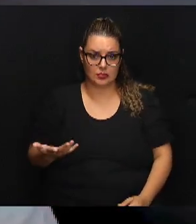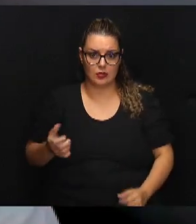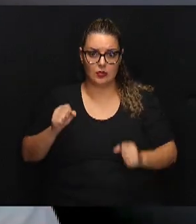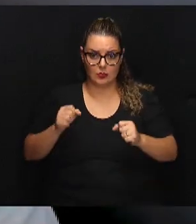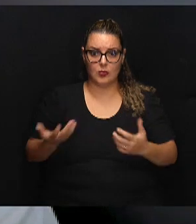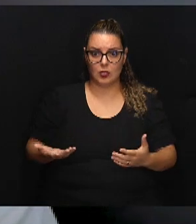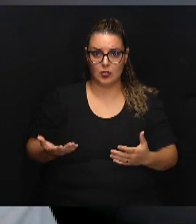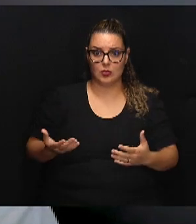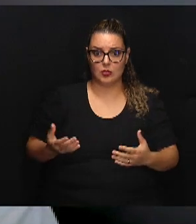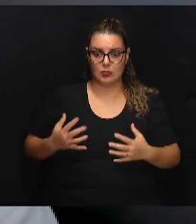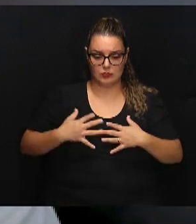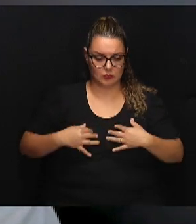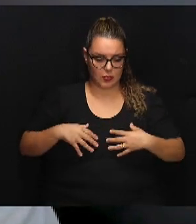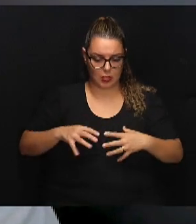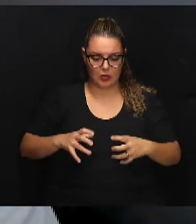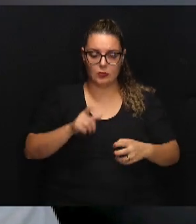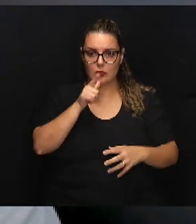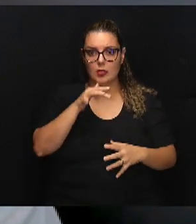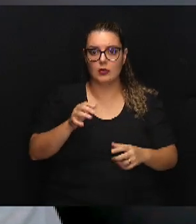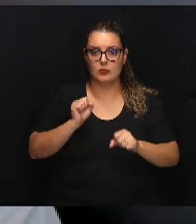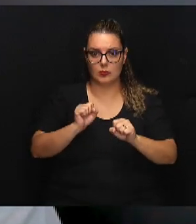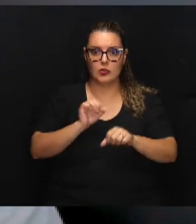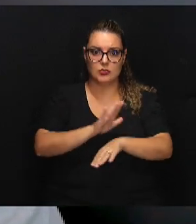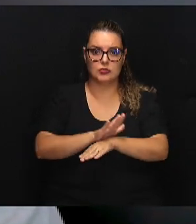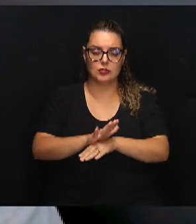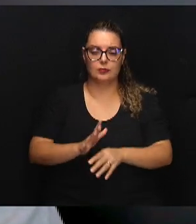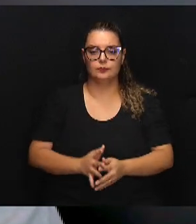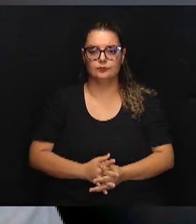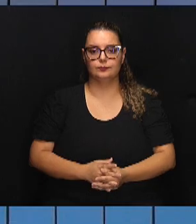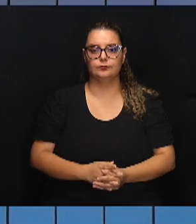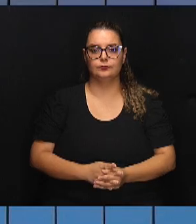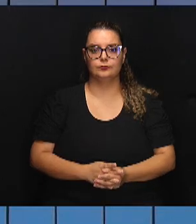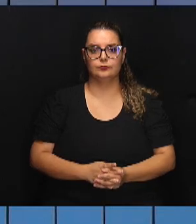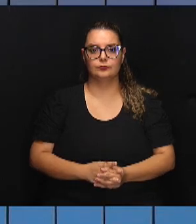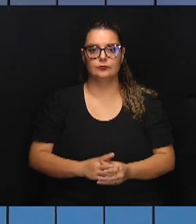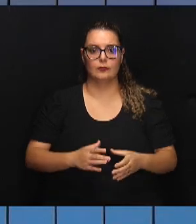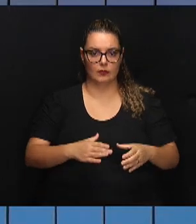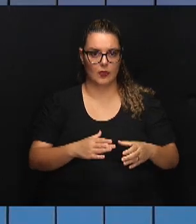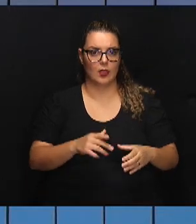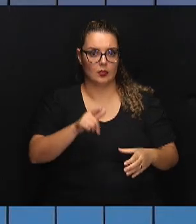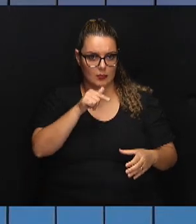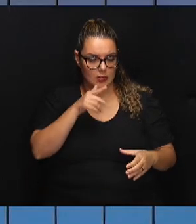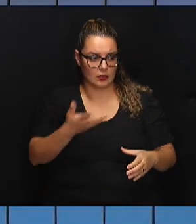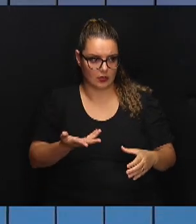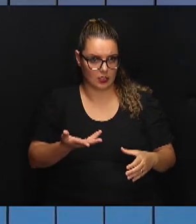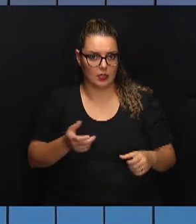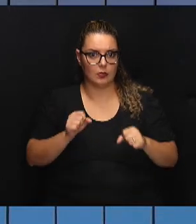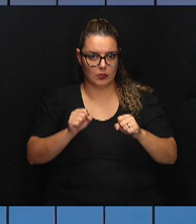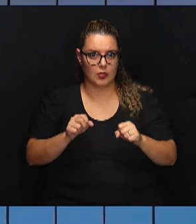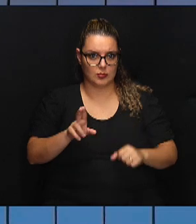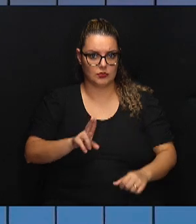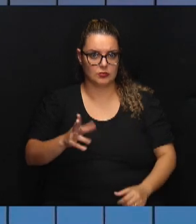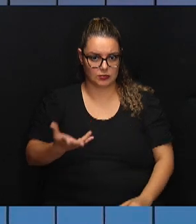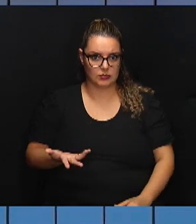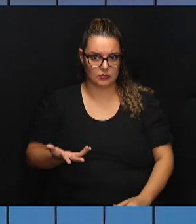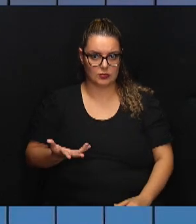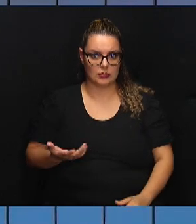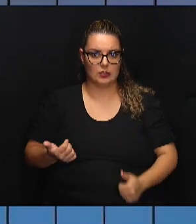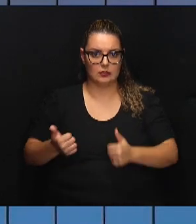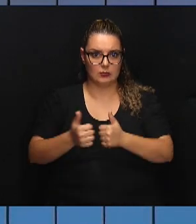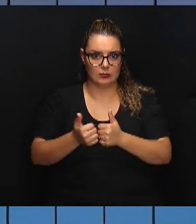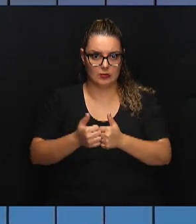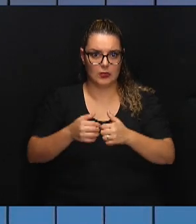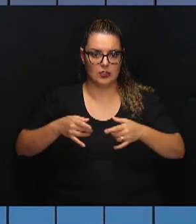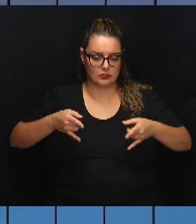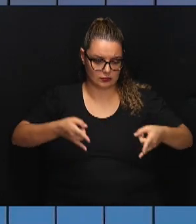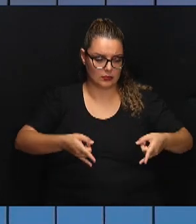um pano úmido que vai ajudar um pouco, né? A bacia com água também o pessoal utiliza, né, para colocar ali perto da cama.